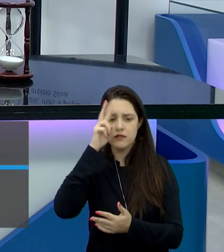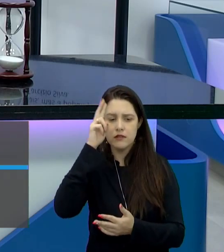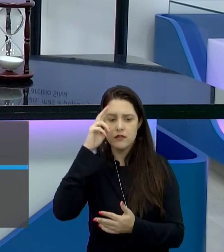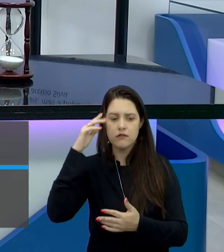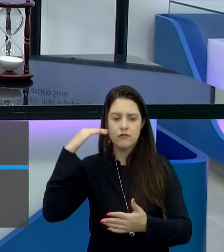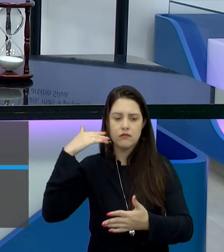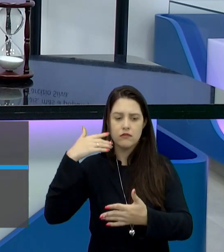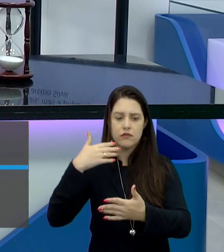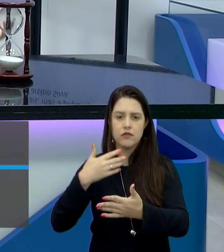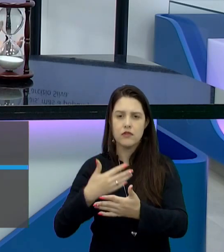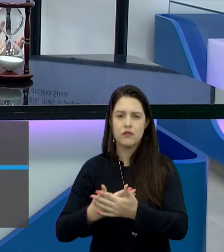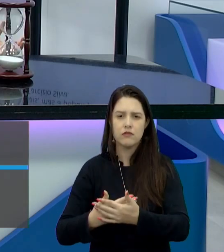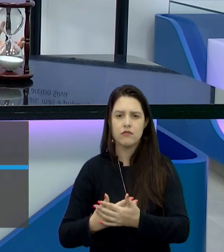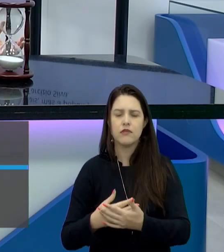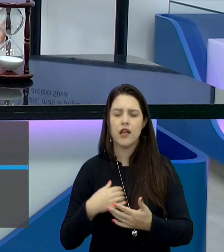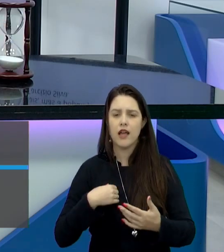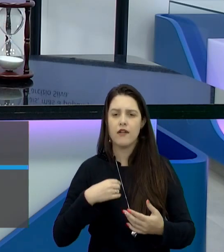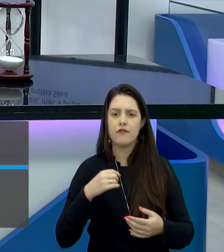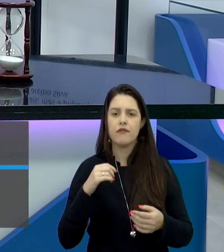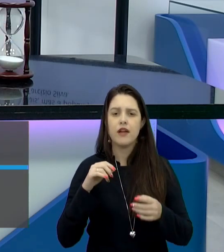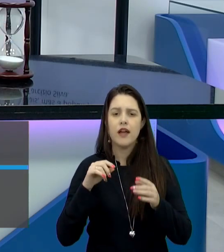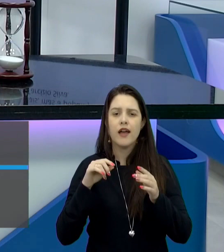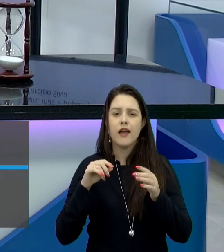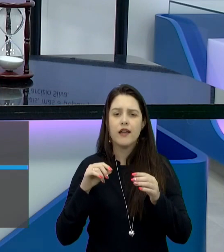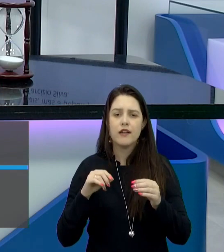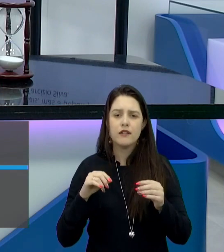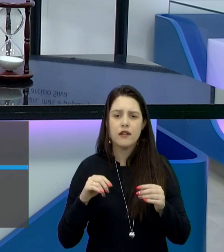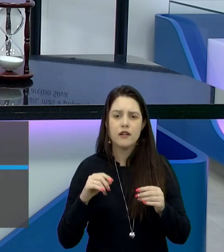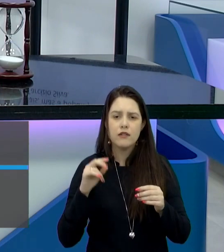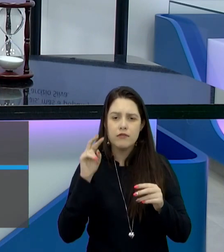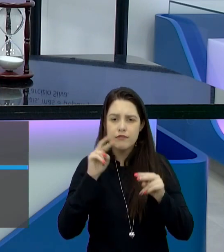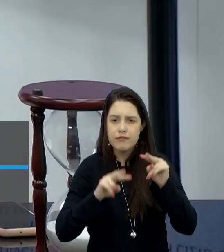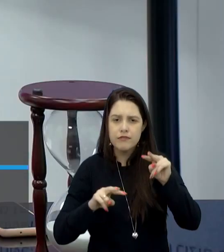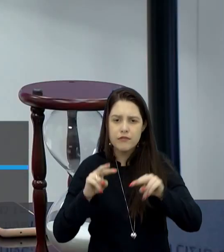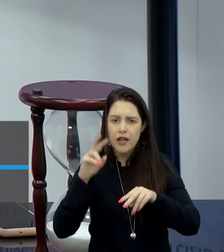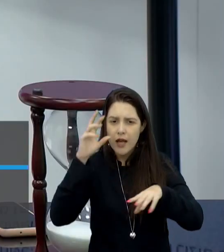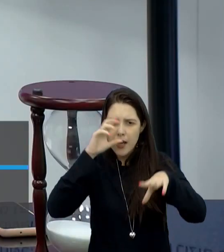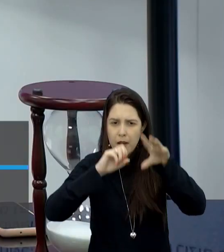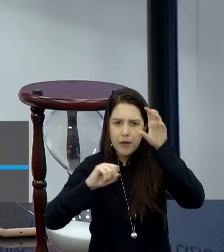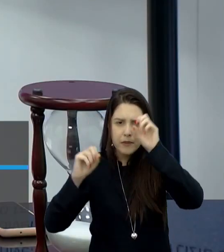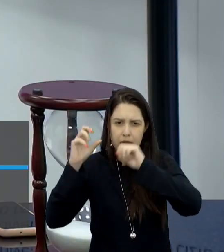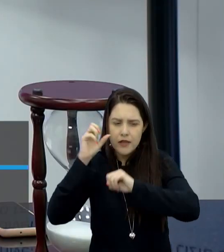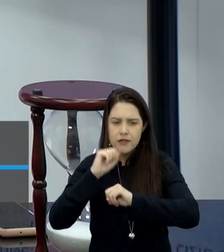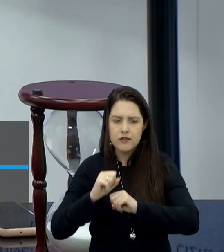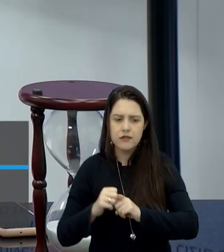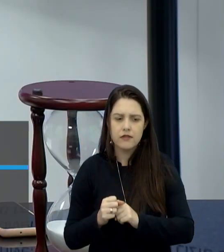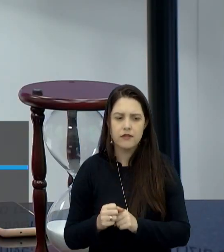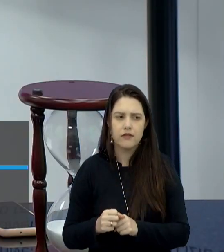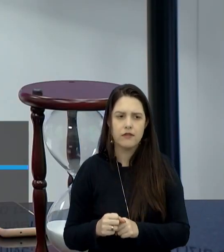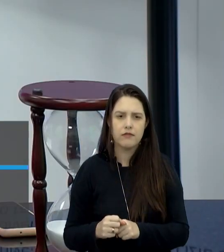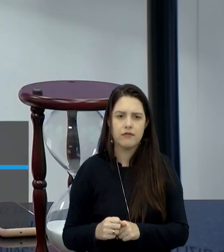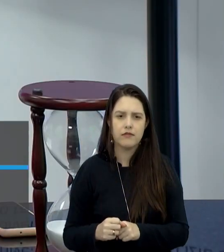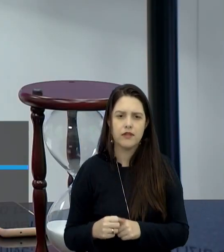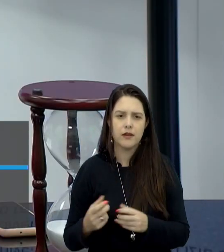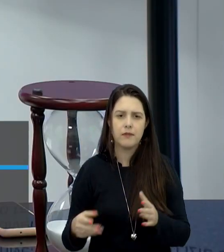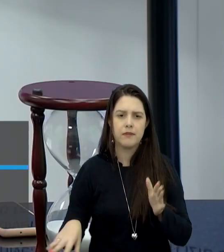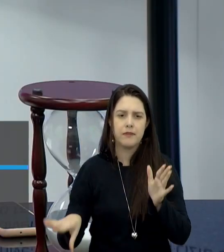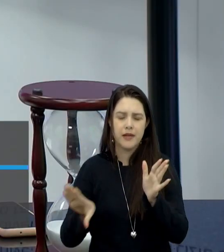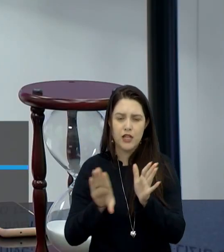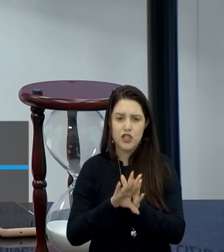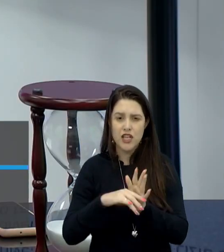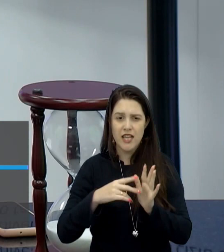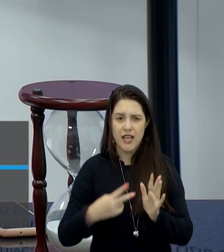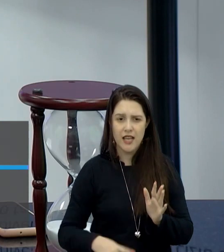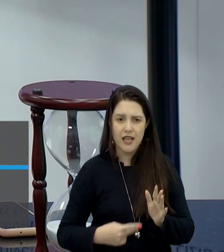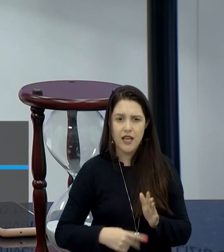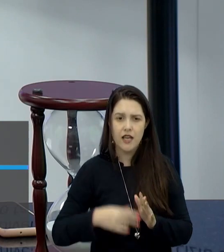da escravidão, por que a gente precisa conhecer a África, por que a gente aprendeu toda a história da Europa, para chegar aqui,